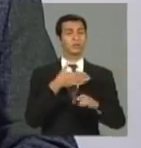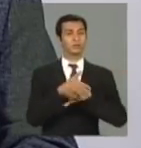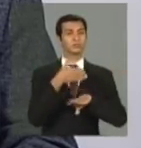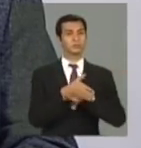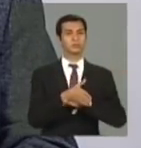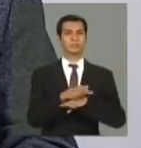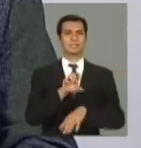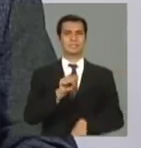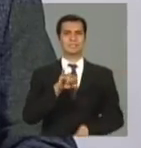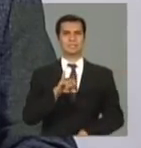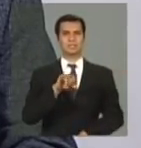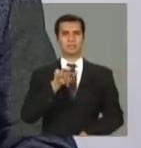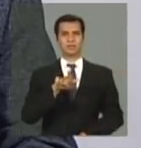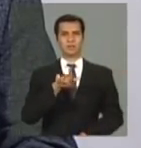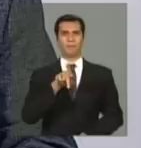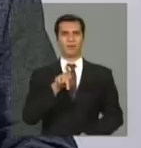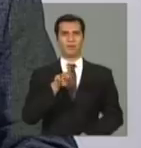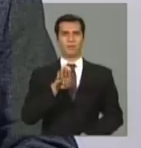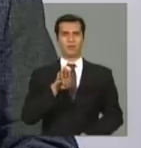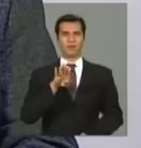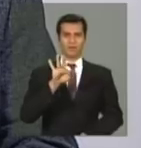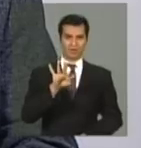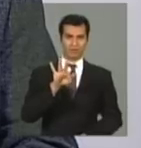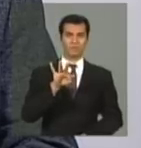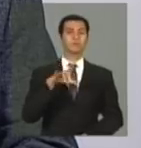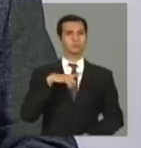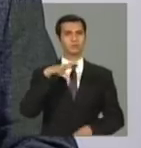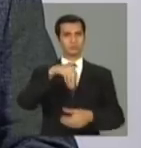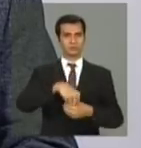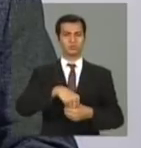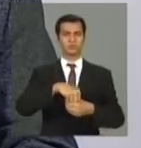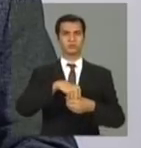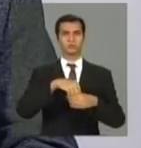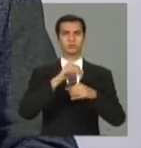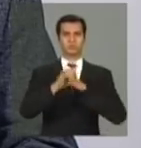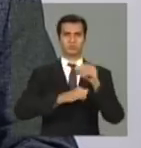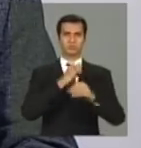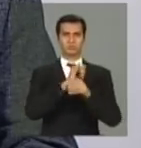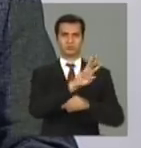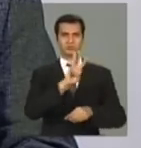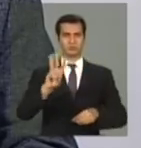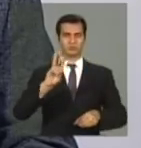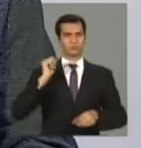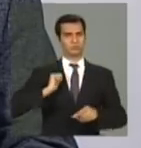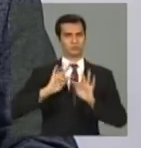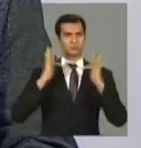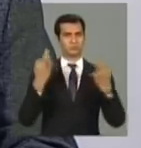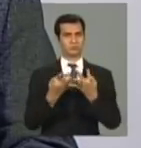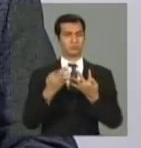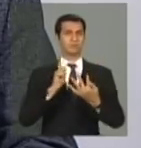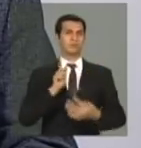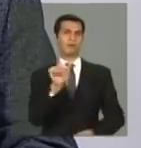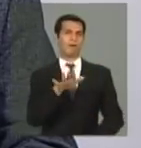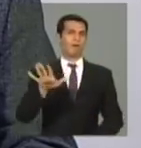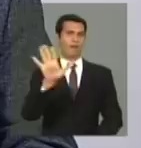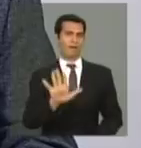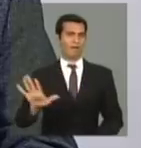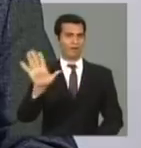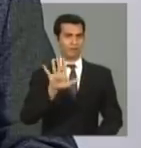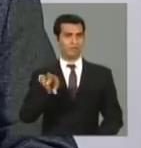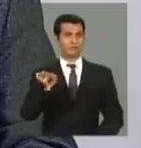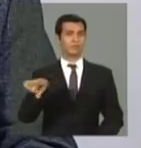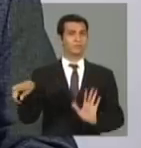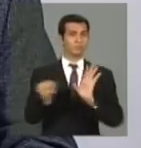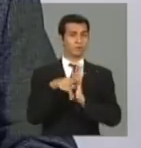está no site do Bolsa Família, na área de transmissão de arquivos. Lá existe a